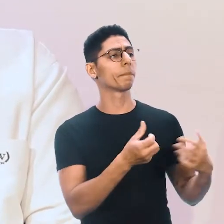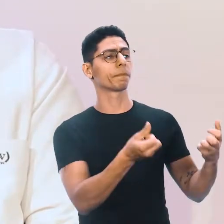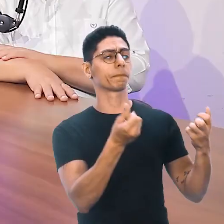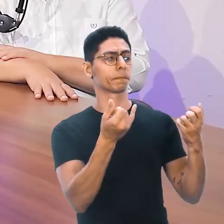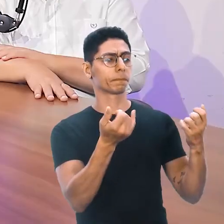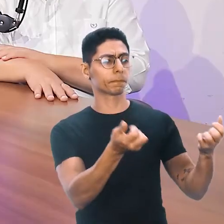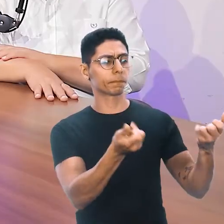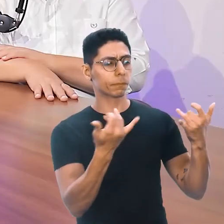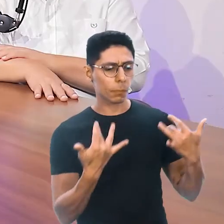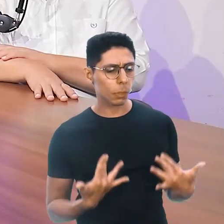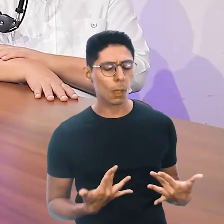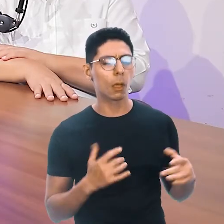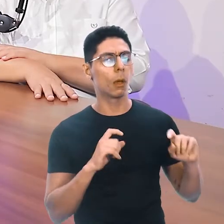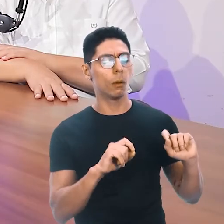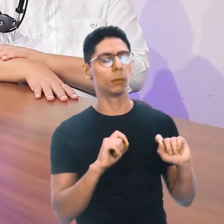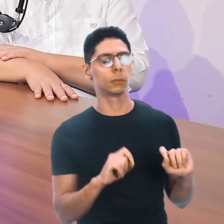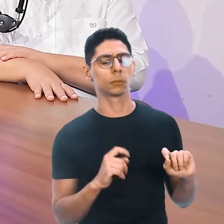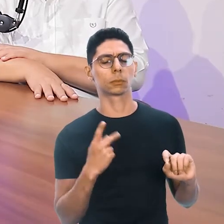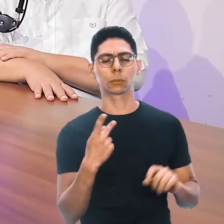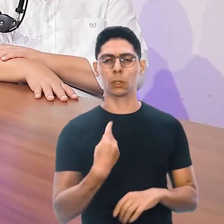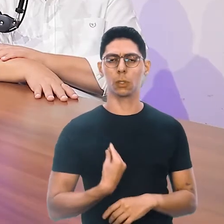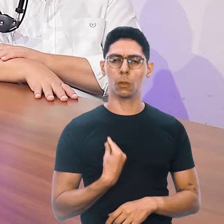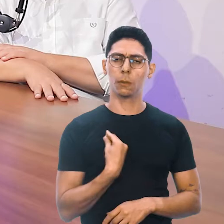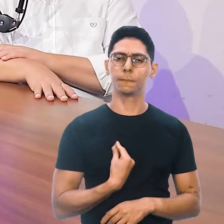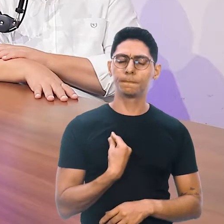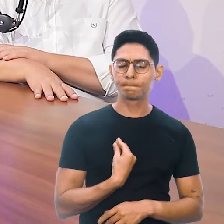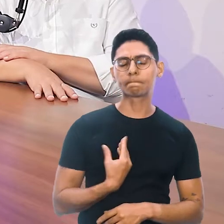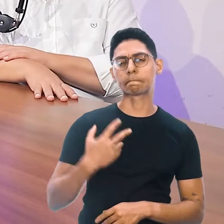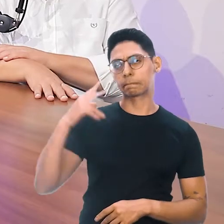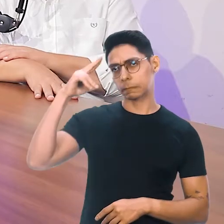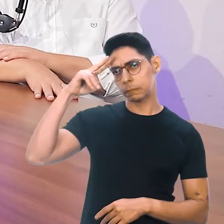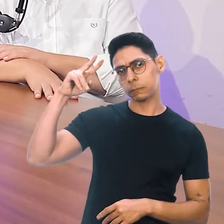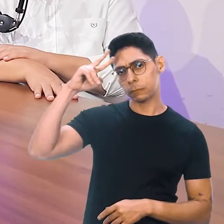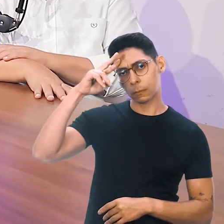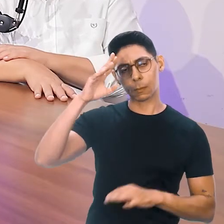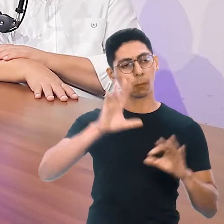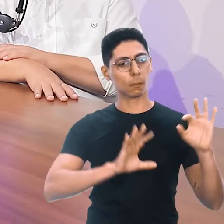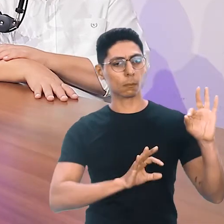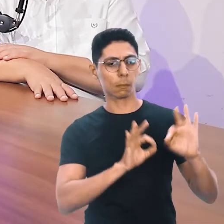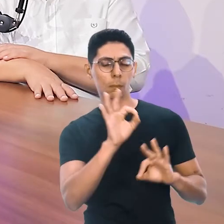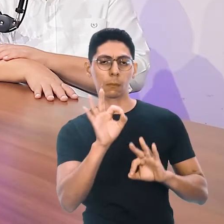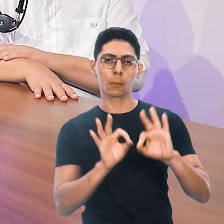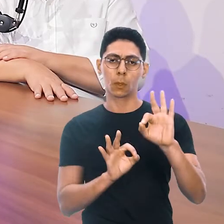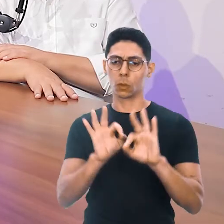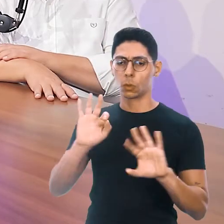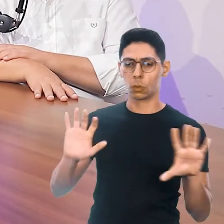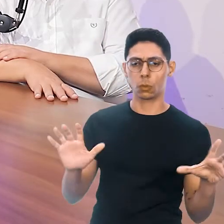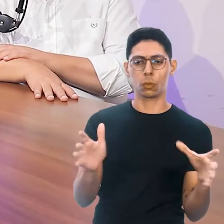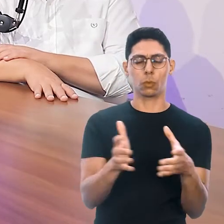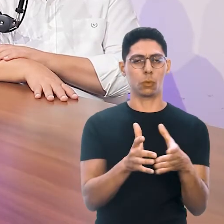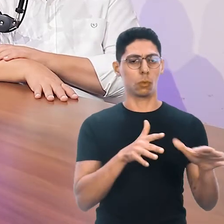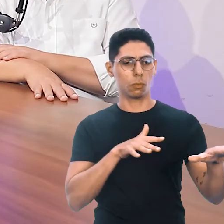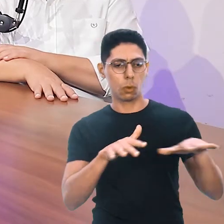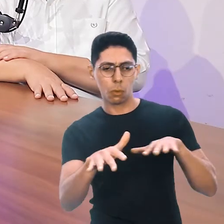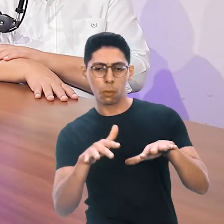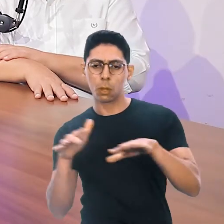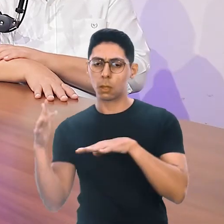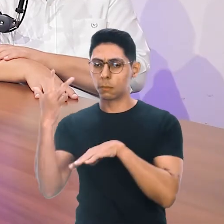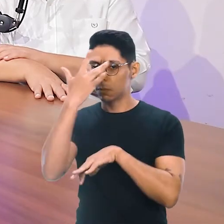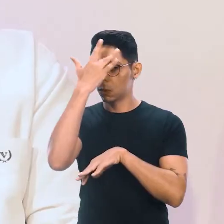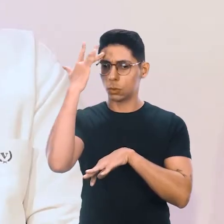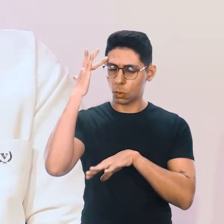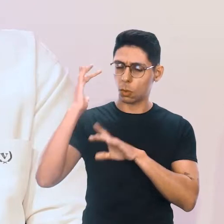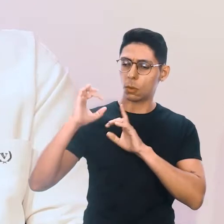contava de toda essa história aí, né, da organização do movimento das pessoas com